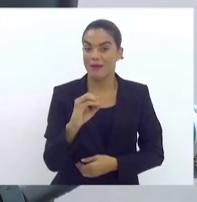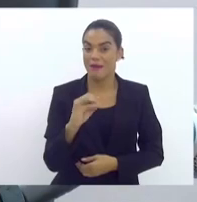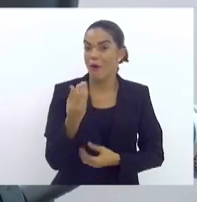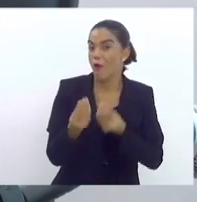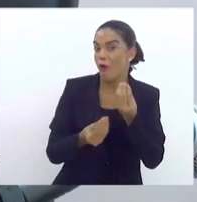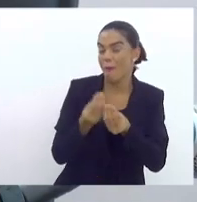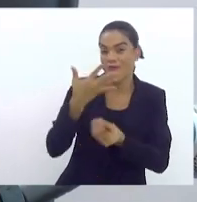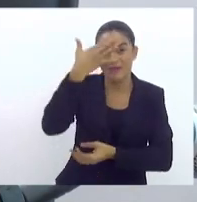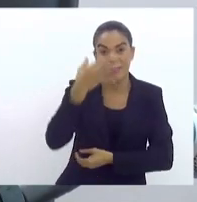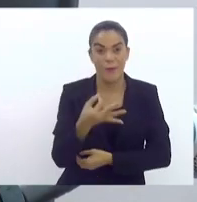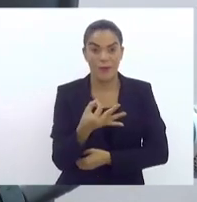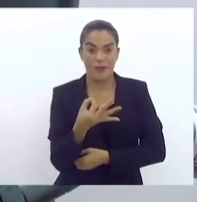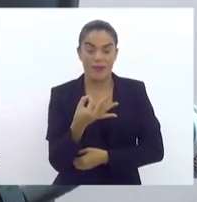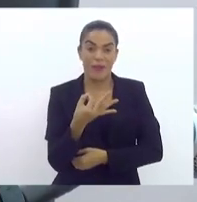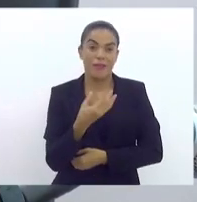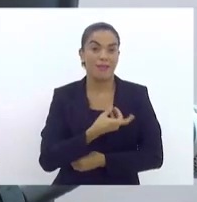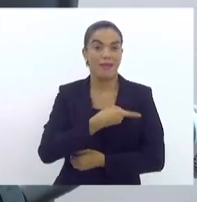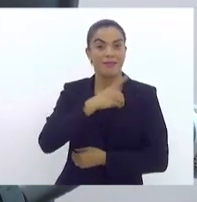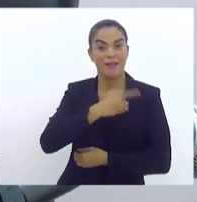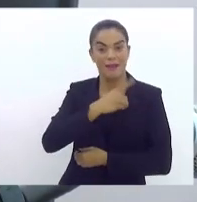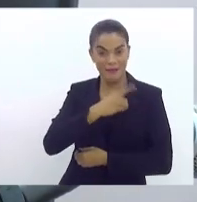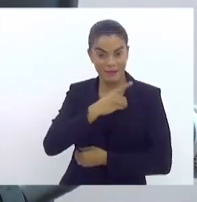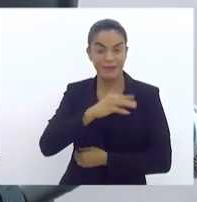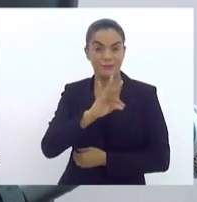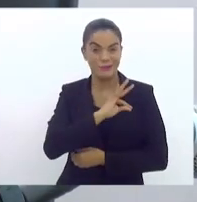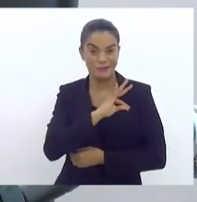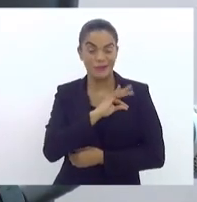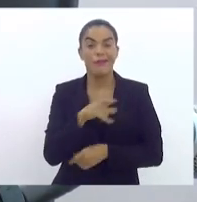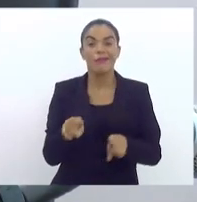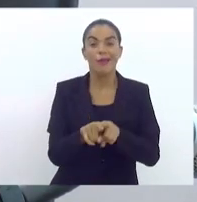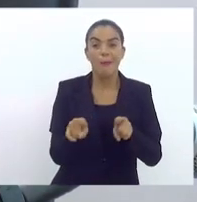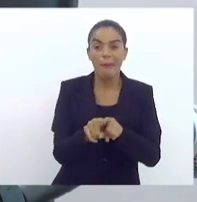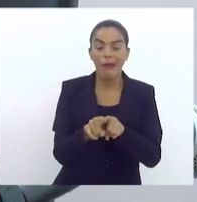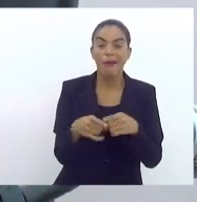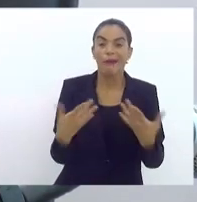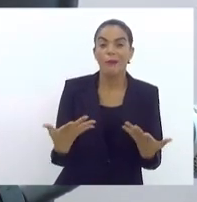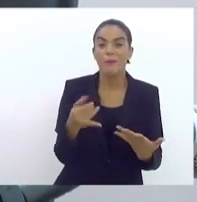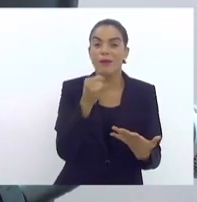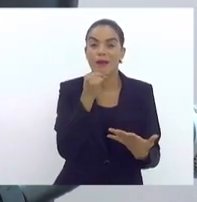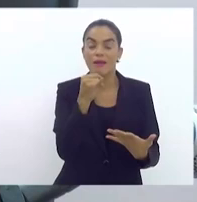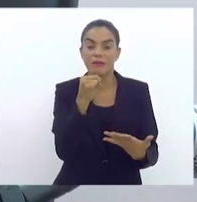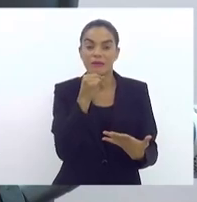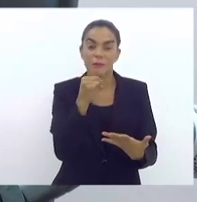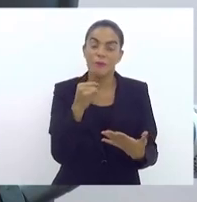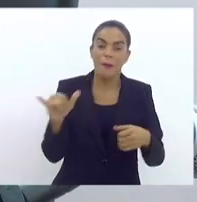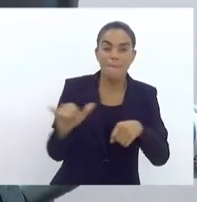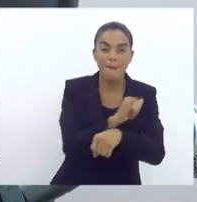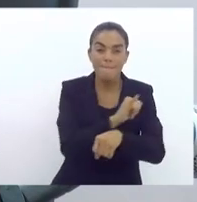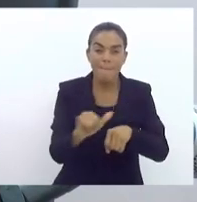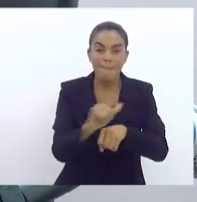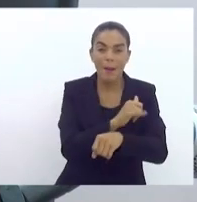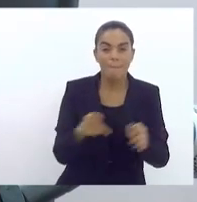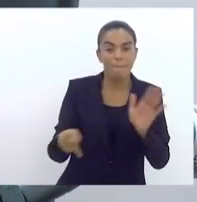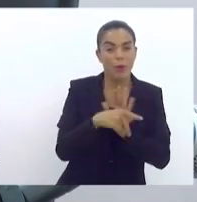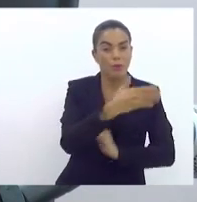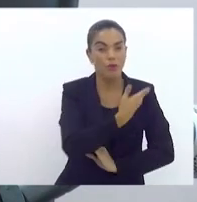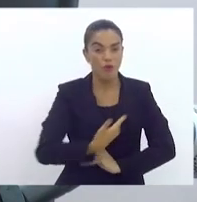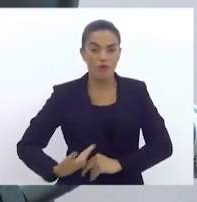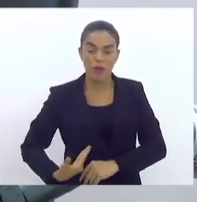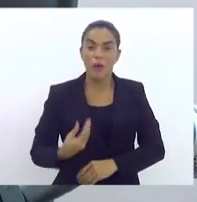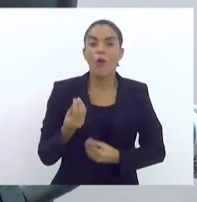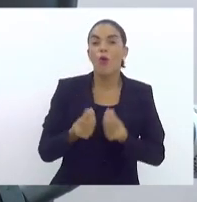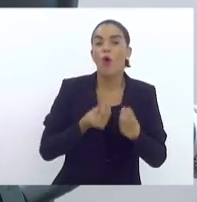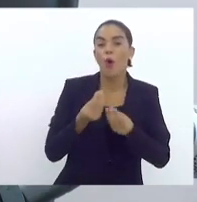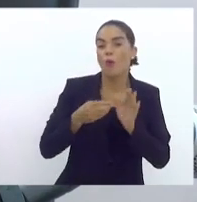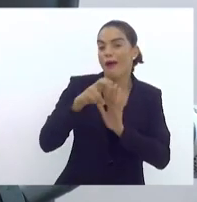entendida numa em série policial né é chegar um equipamento do governo do estado seja do que fosse era usa